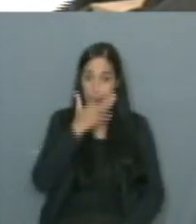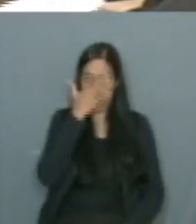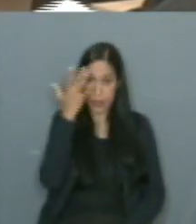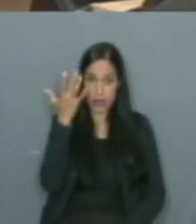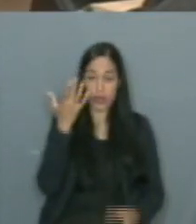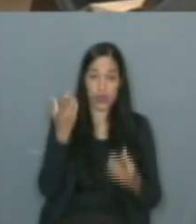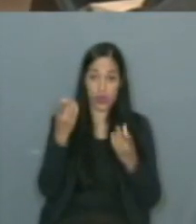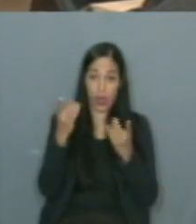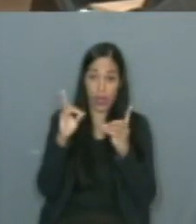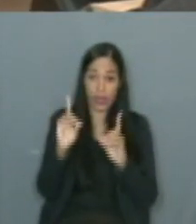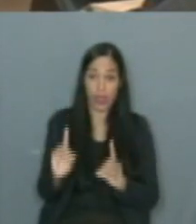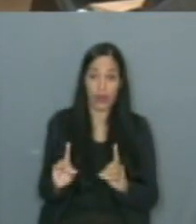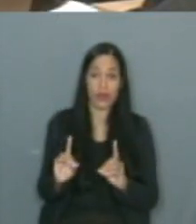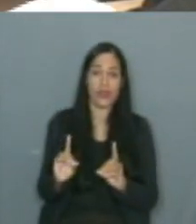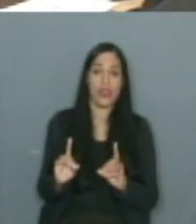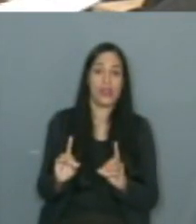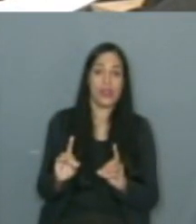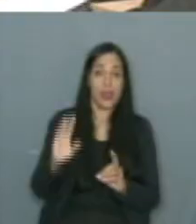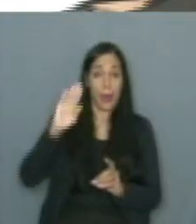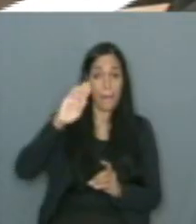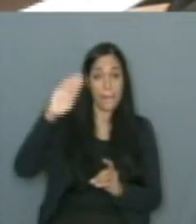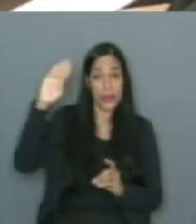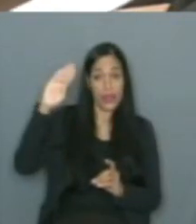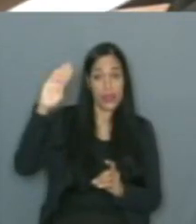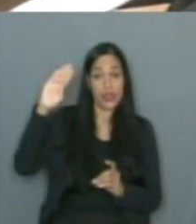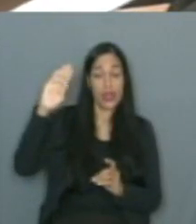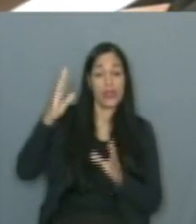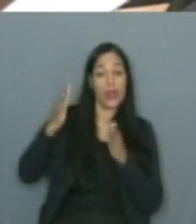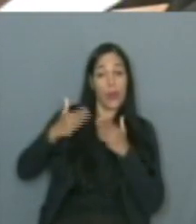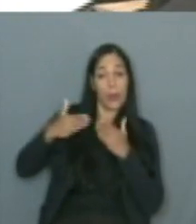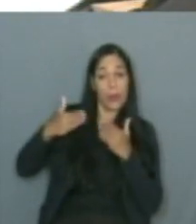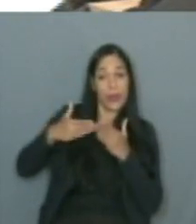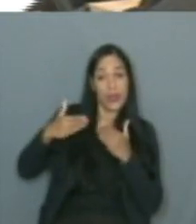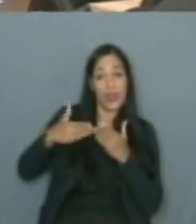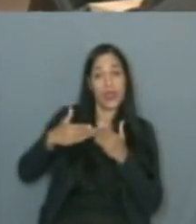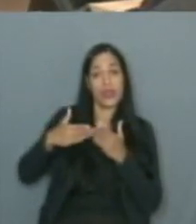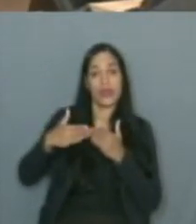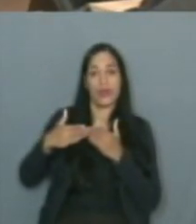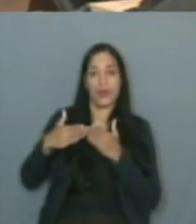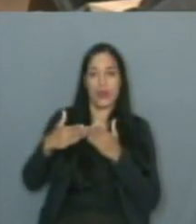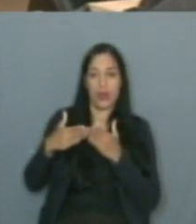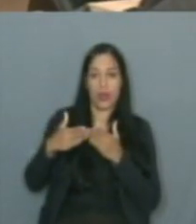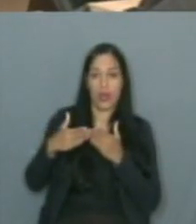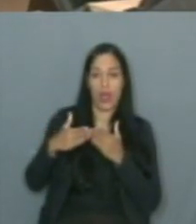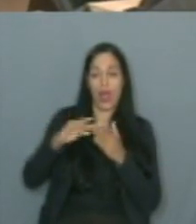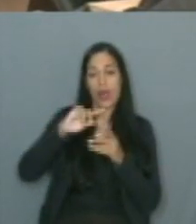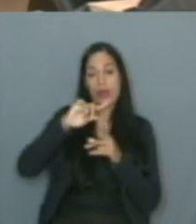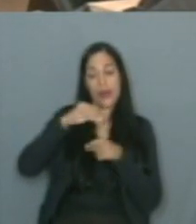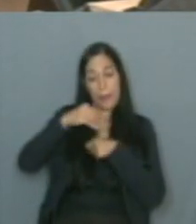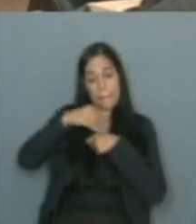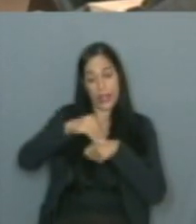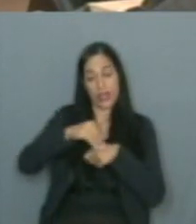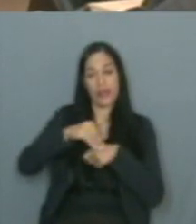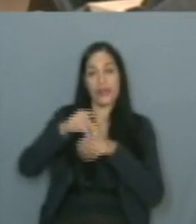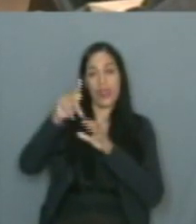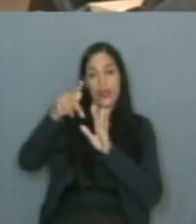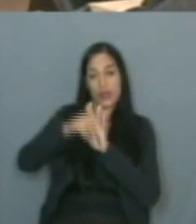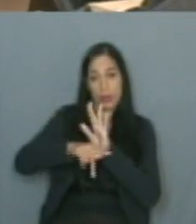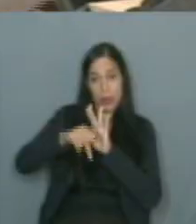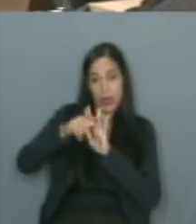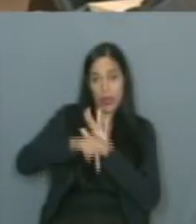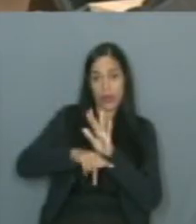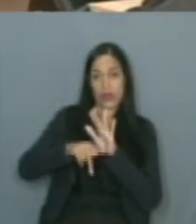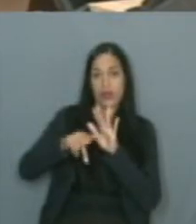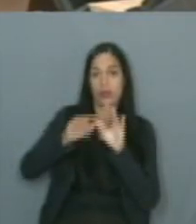Pessoas com deficiência priorizadas, é o que eu estou pedindo na emenda. E beneficiários de programas